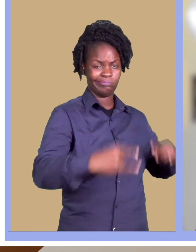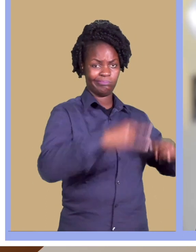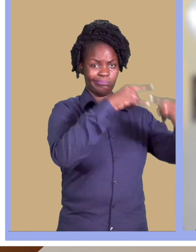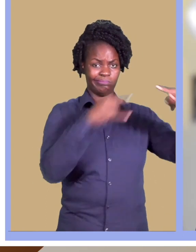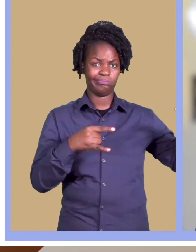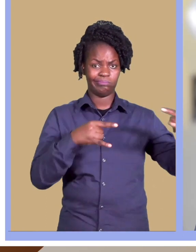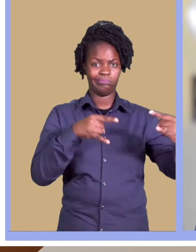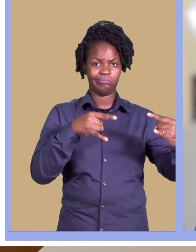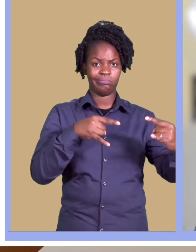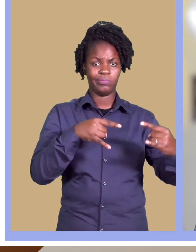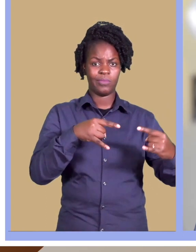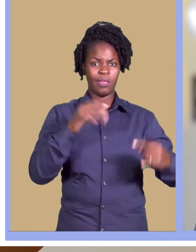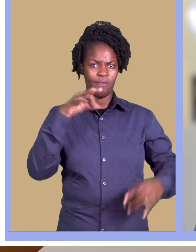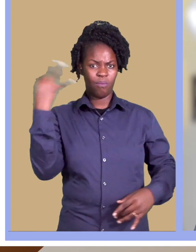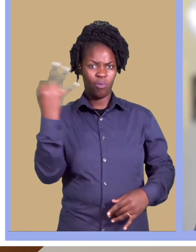para mitigar